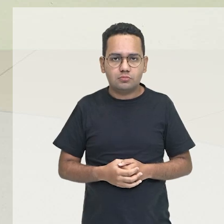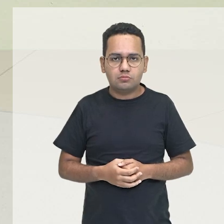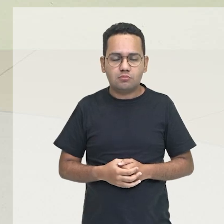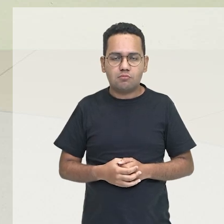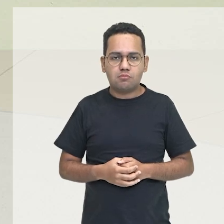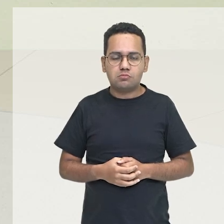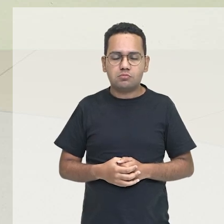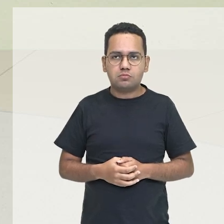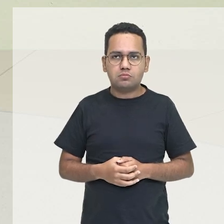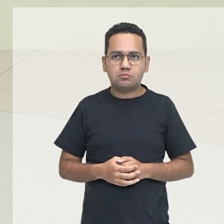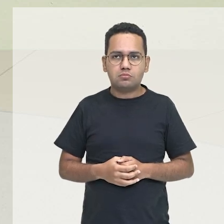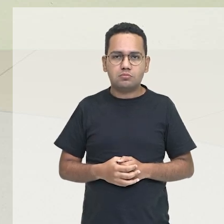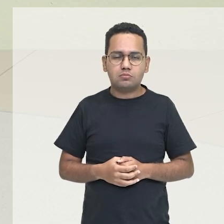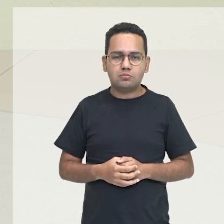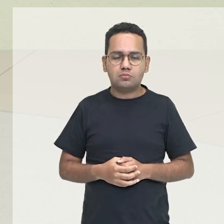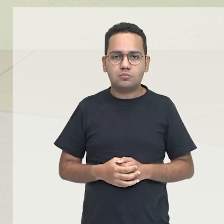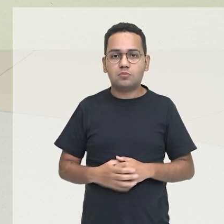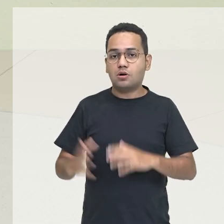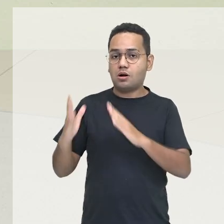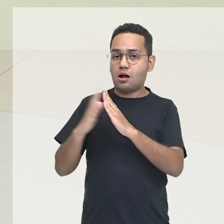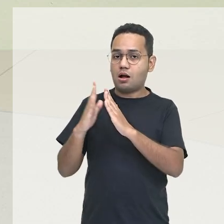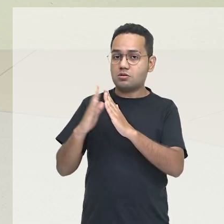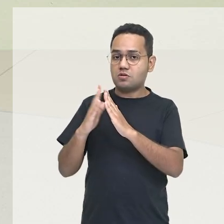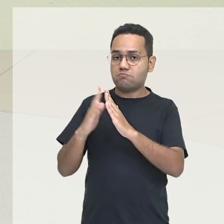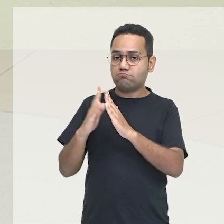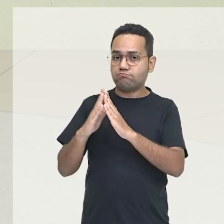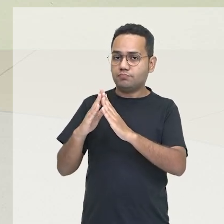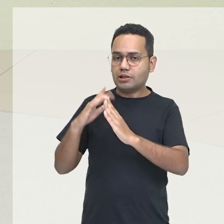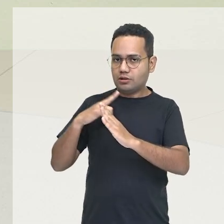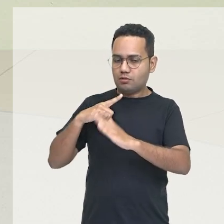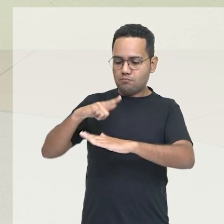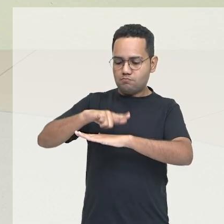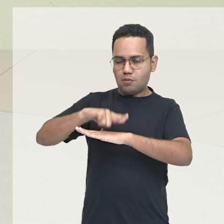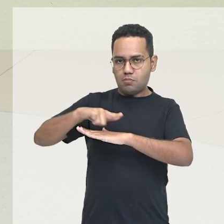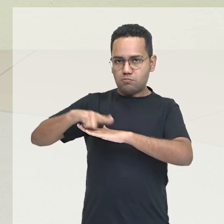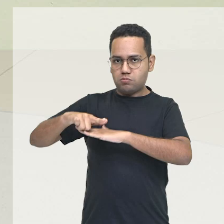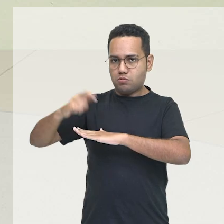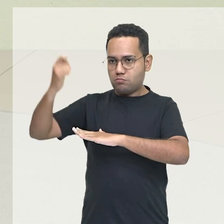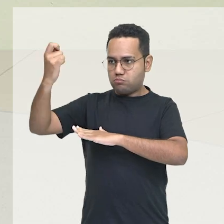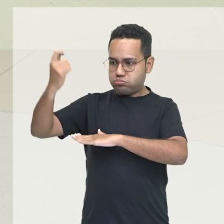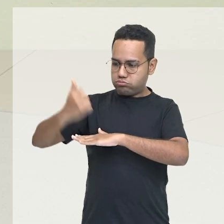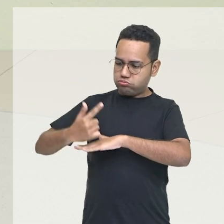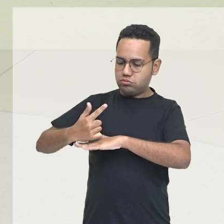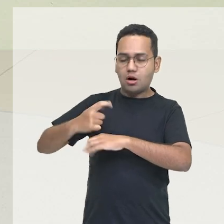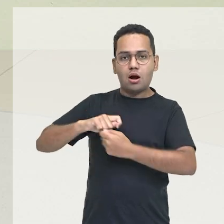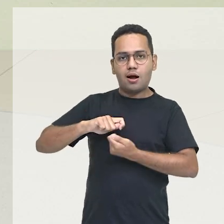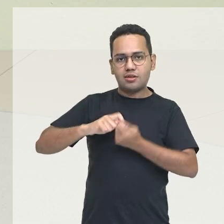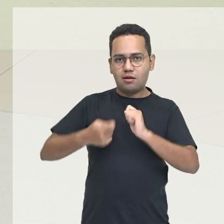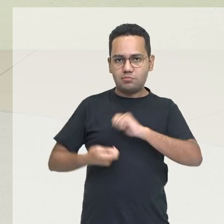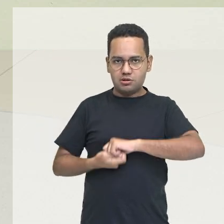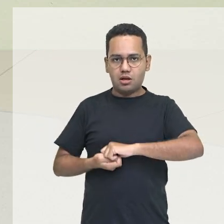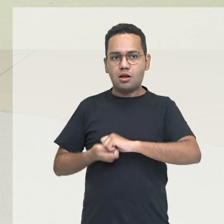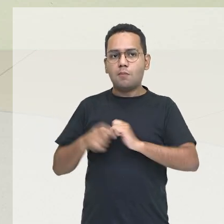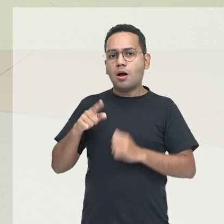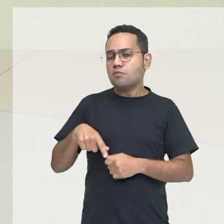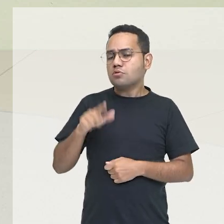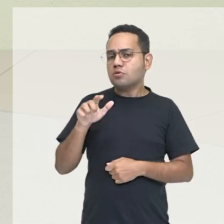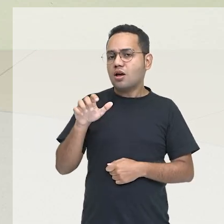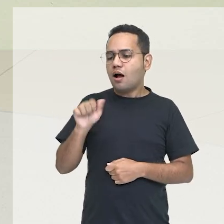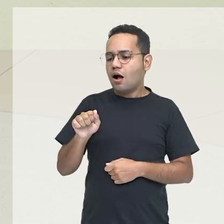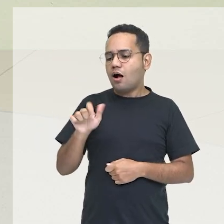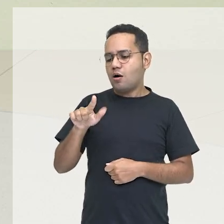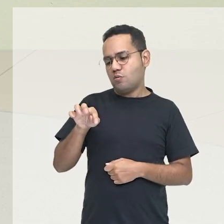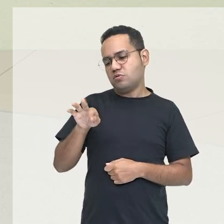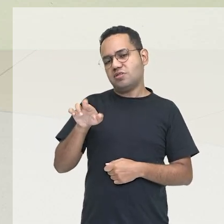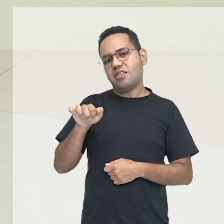elétrica gerada, ela precisa ser convertida em alternada. Para isso, ó, você percebe aí